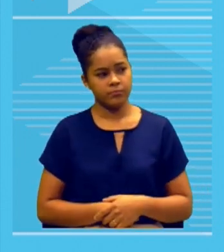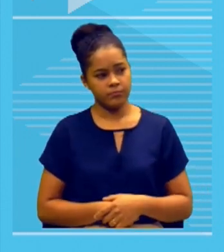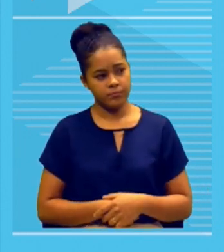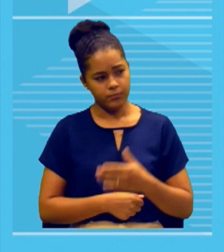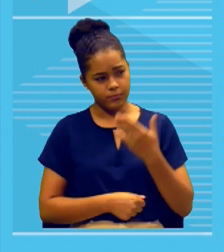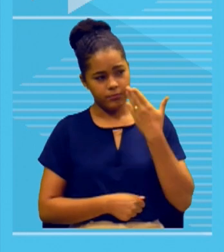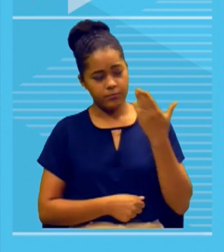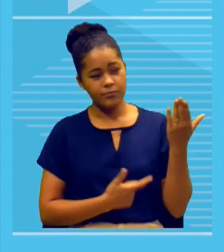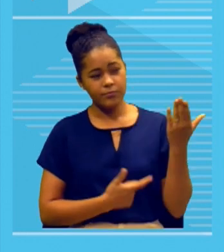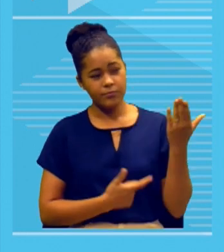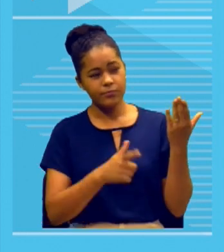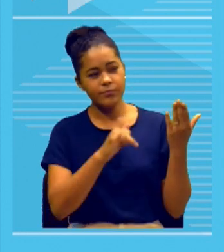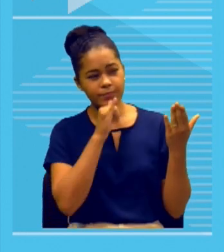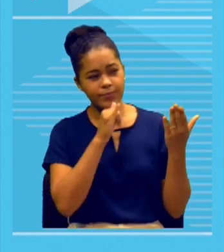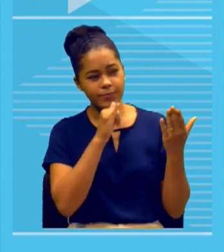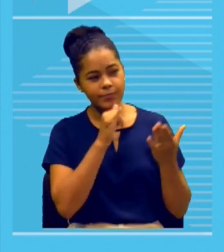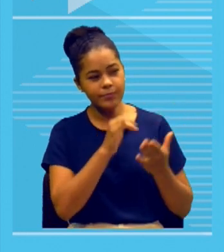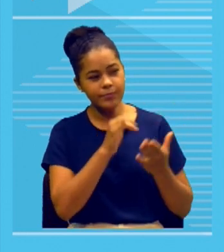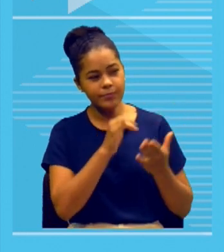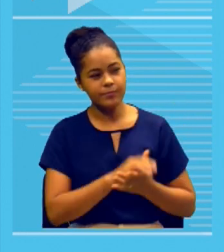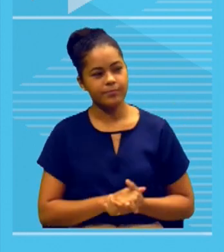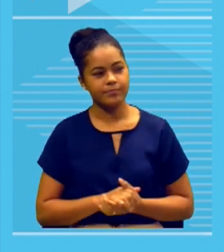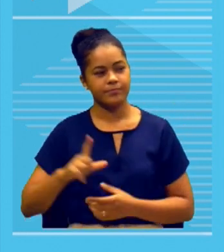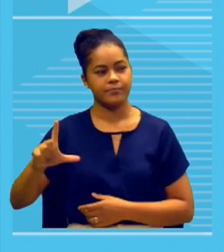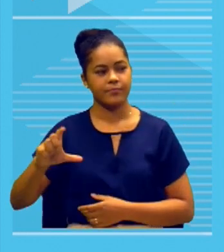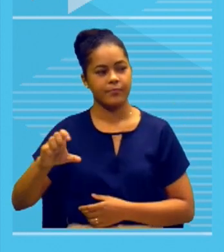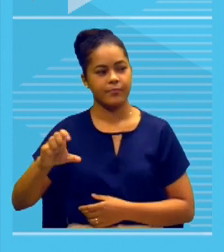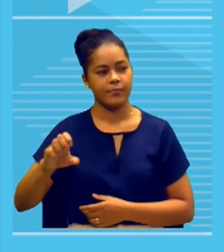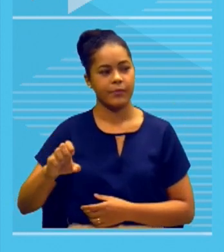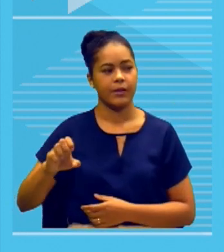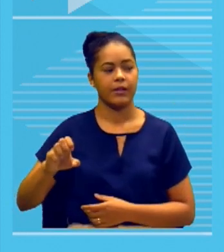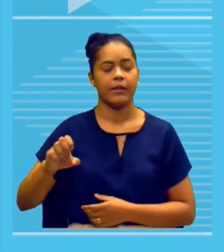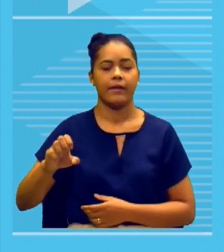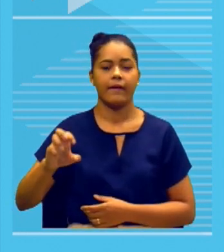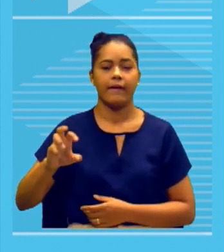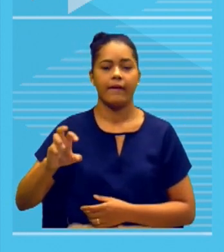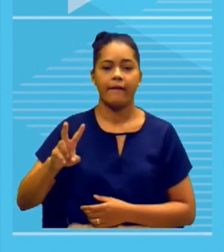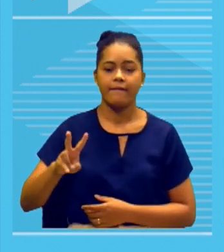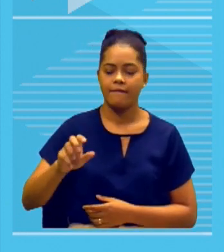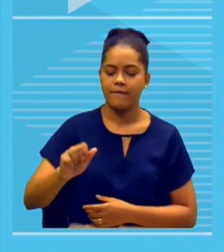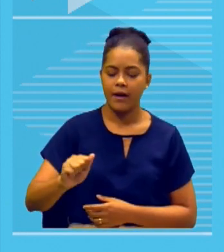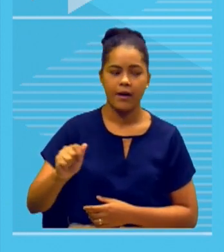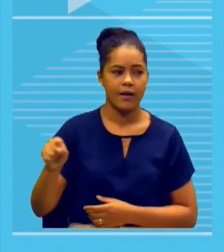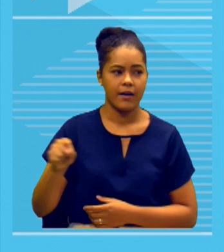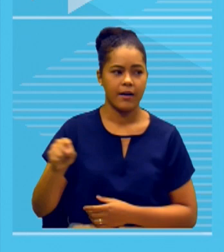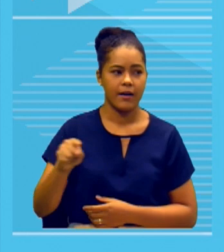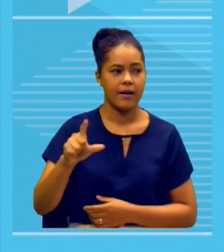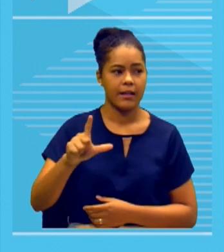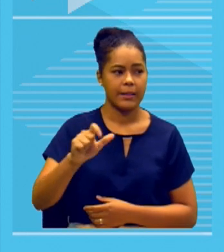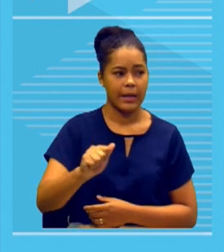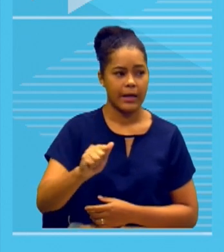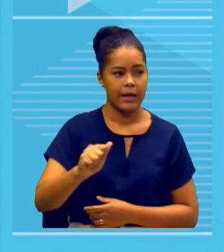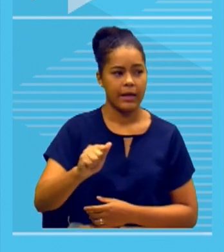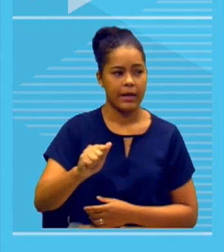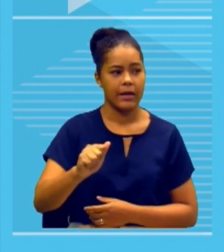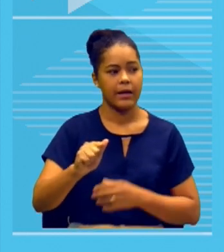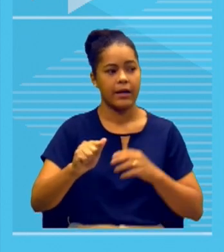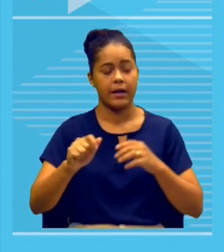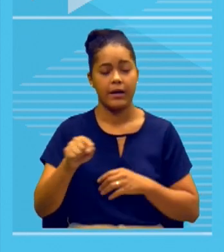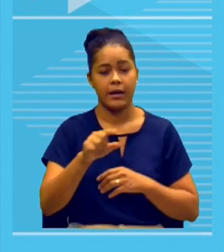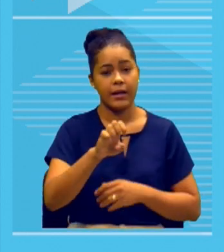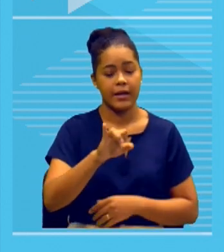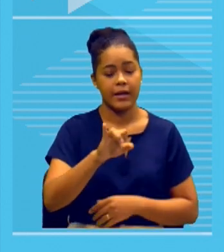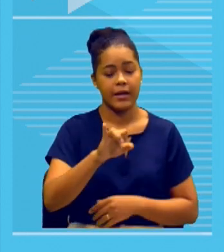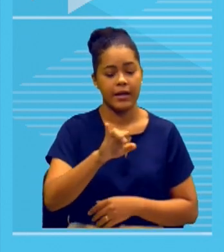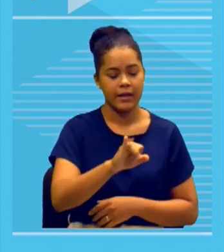leva-la-ei ao cinema ó legal né leva lá e levarei esse L aqui apareceu por causa do R